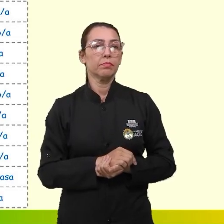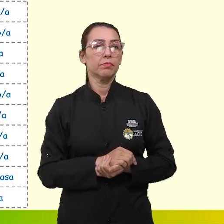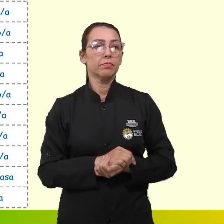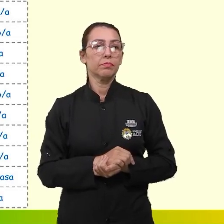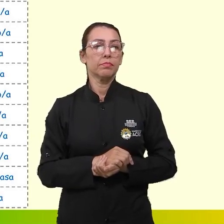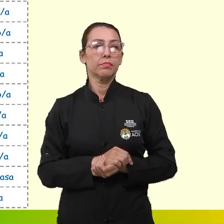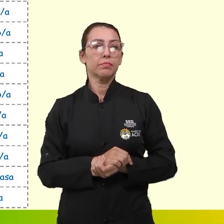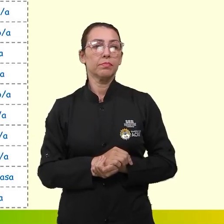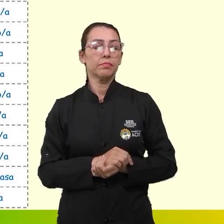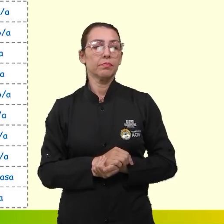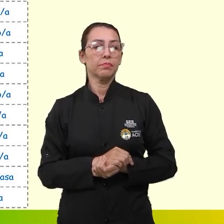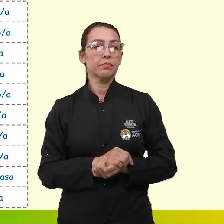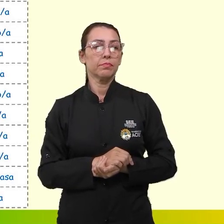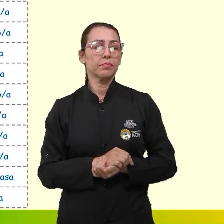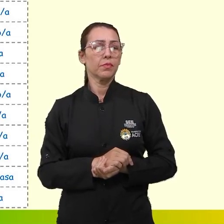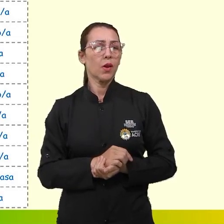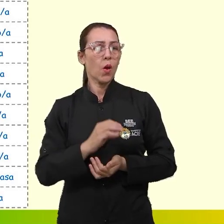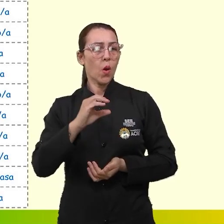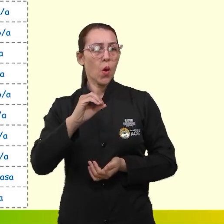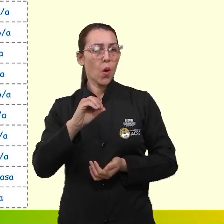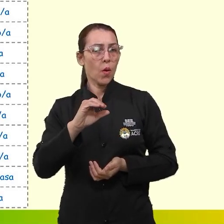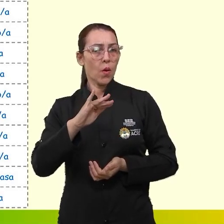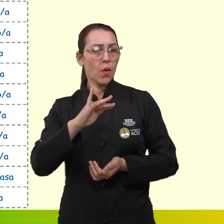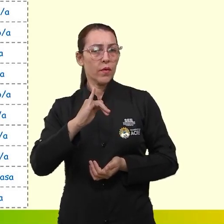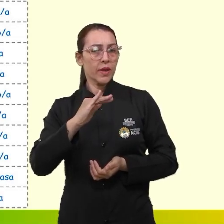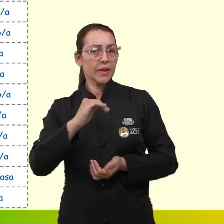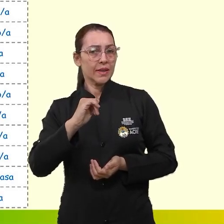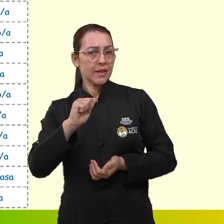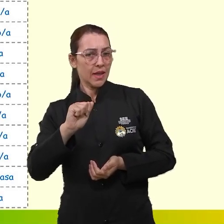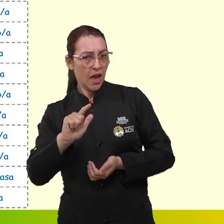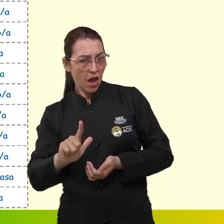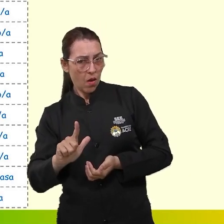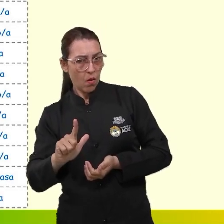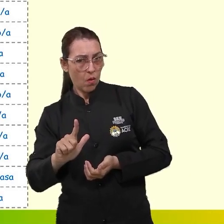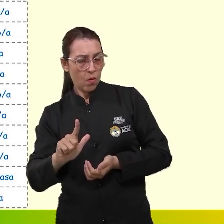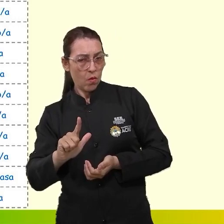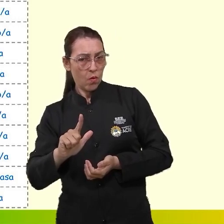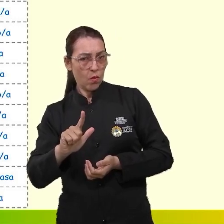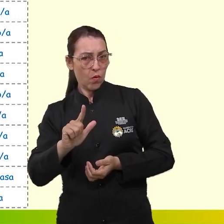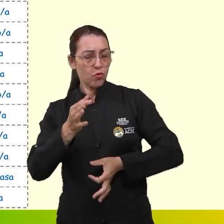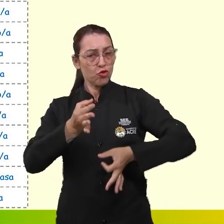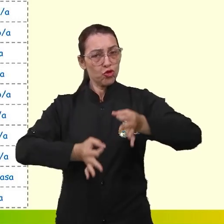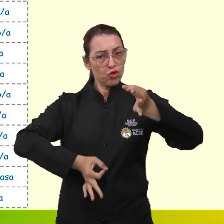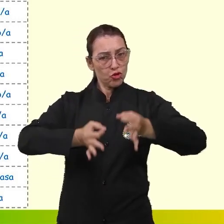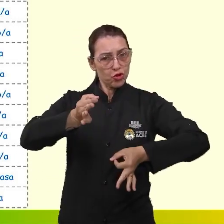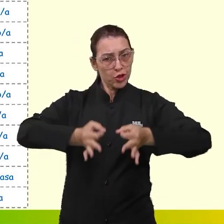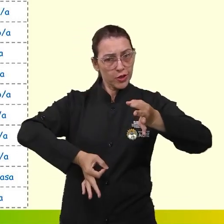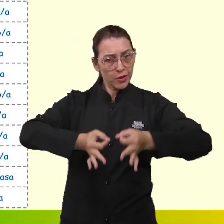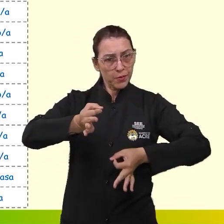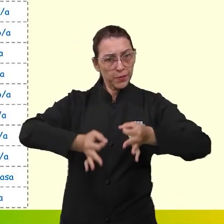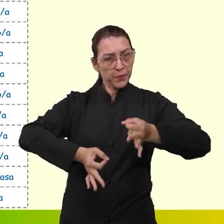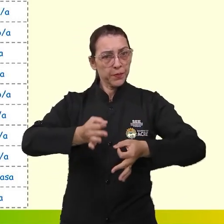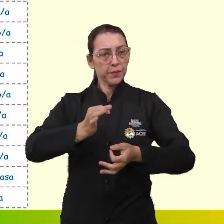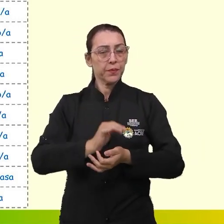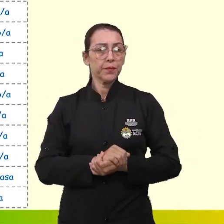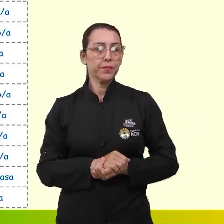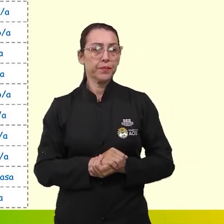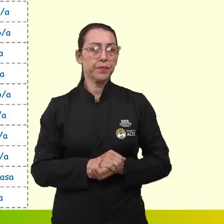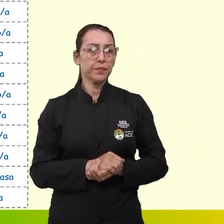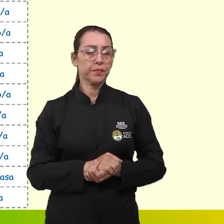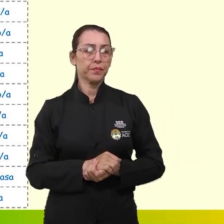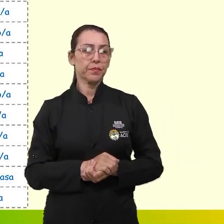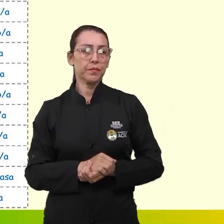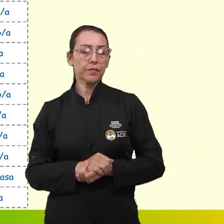Aqui temos o oficinista. Professor, o oficinista aqui não é que trabalha em oficina? Não, mas oficina em espanhol é escritório. E esse oficinista é